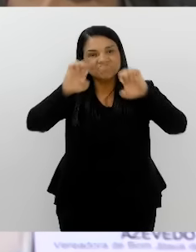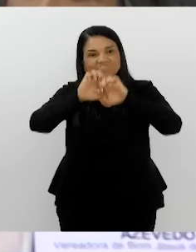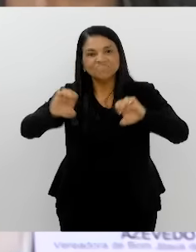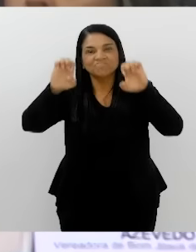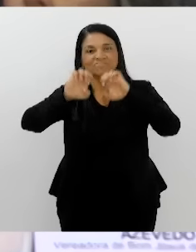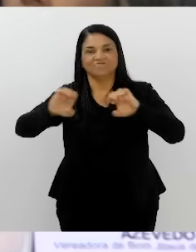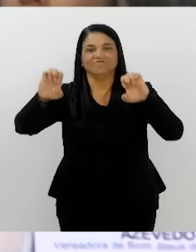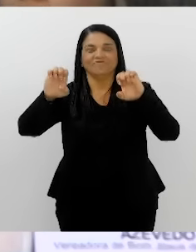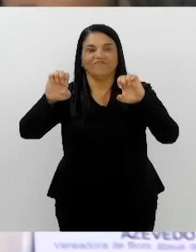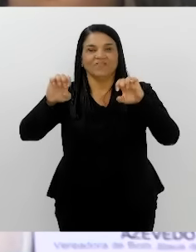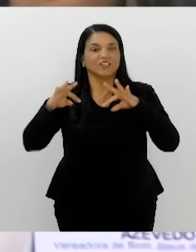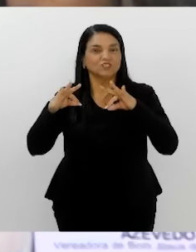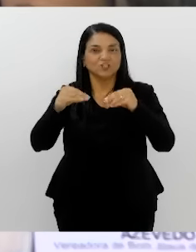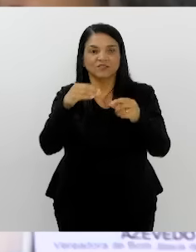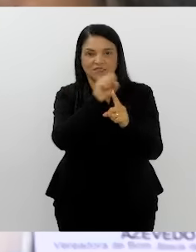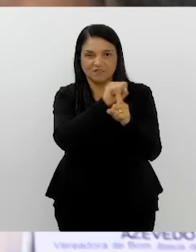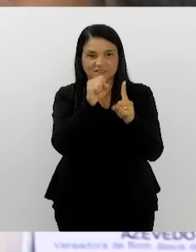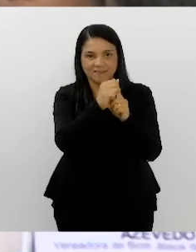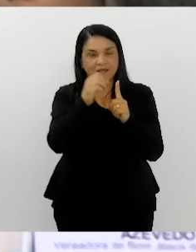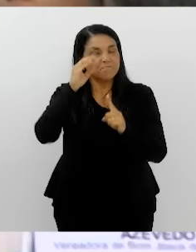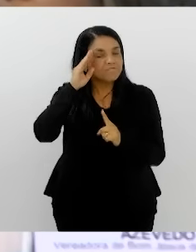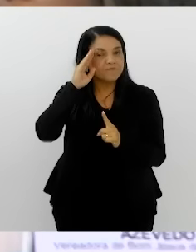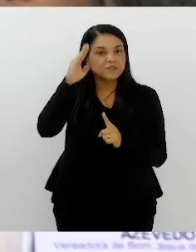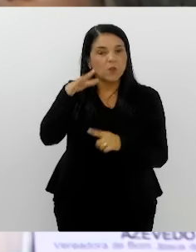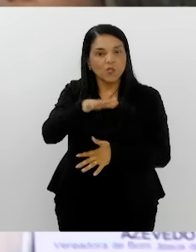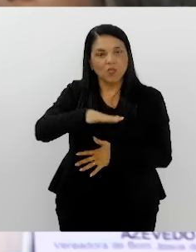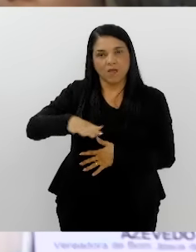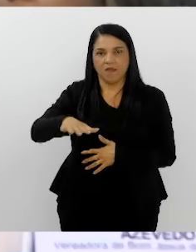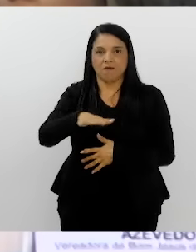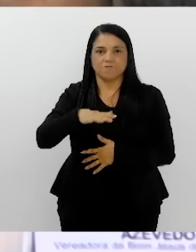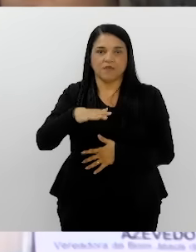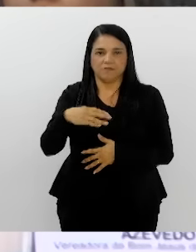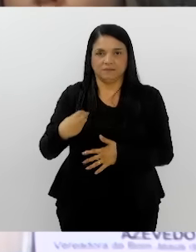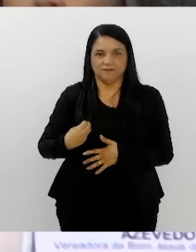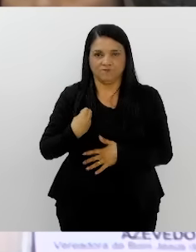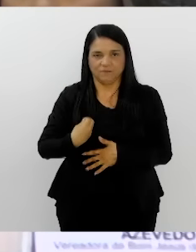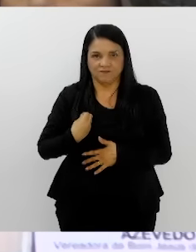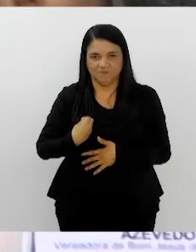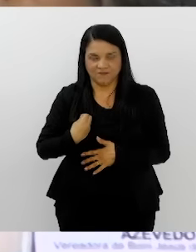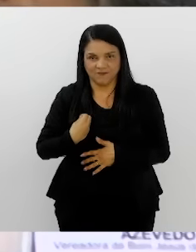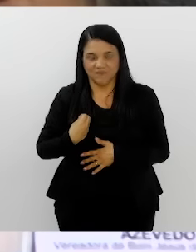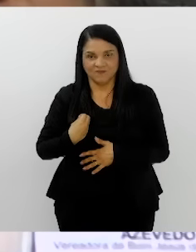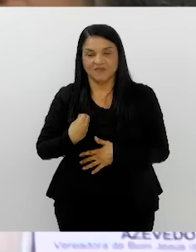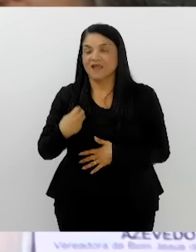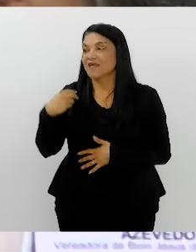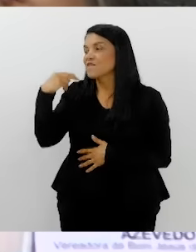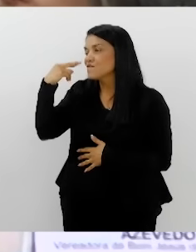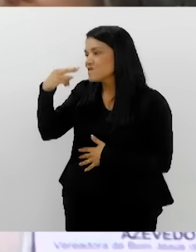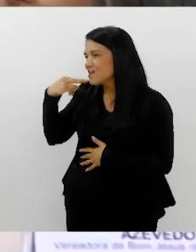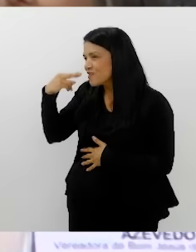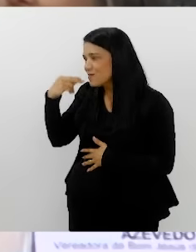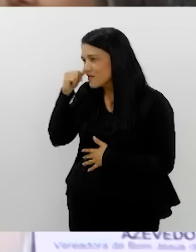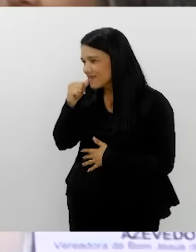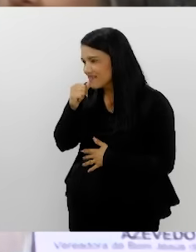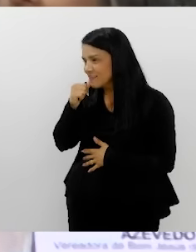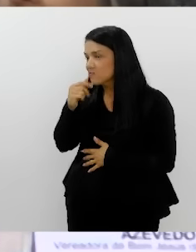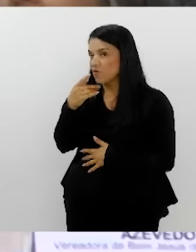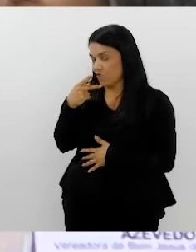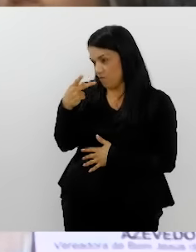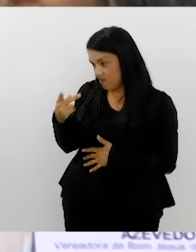para toda a sociedade e principalmente no ambiente que nós vivemos. Minha vereadora, eu quero dizer para a